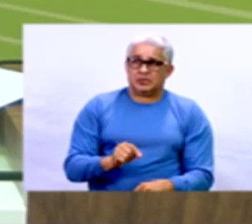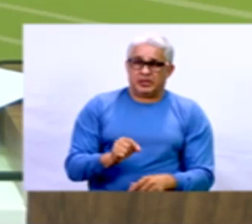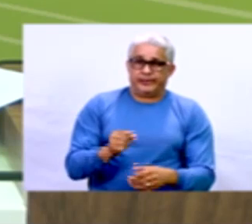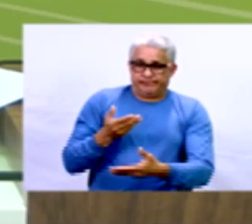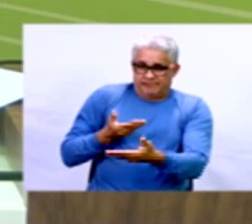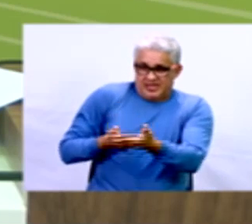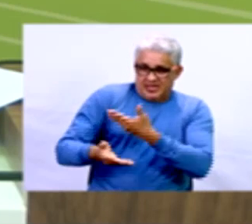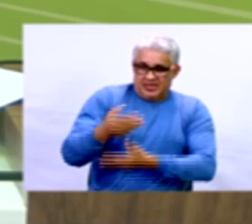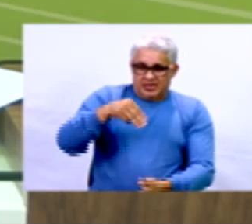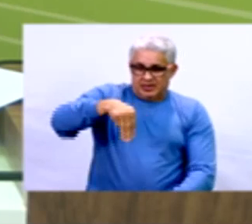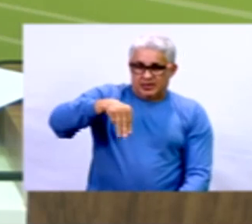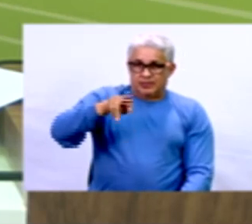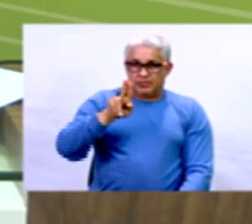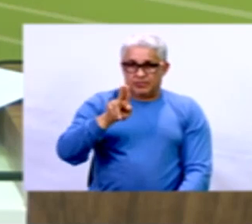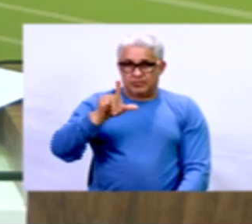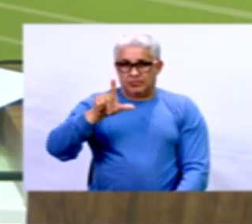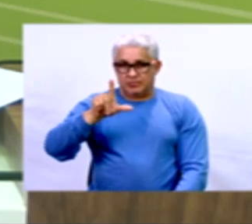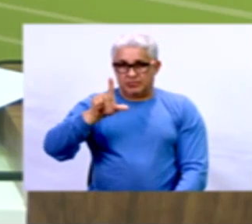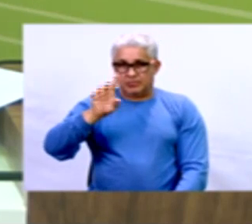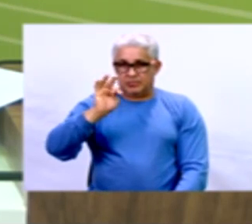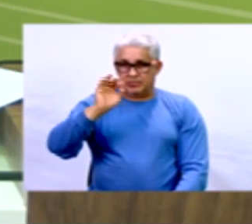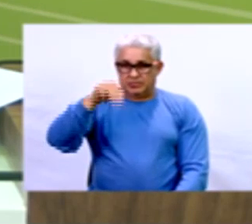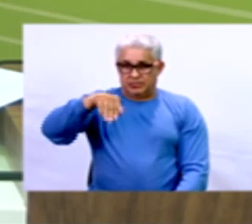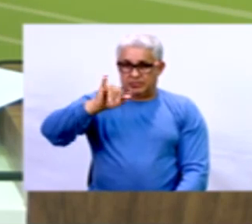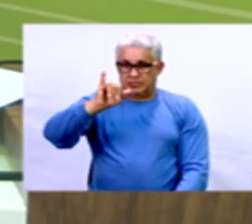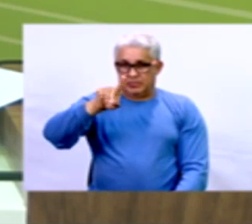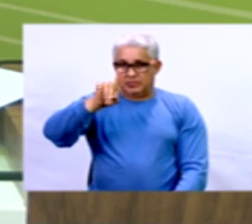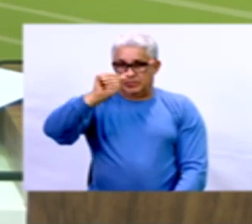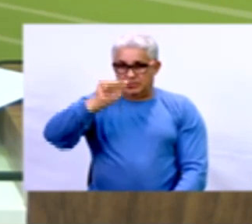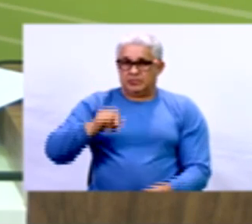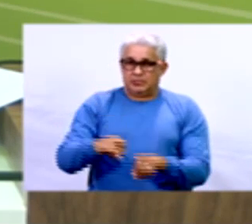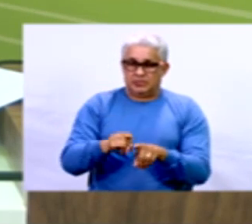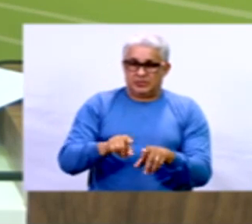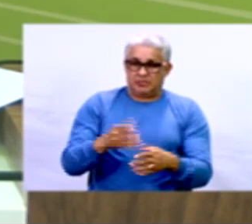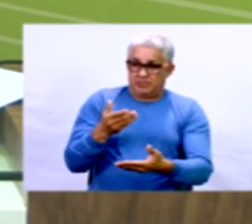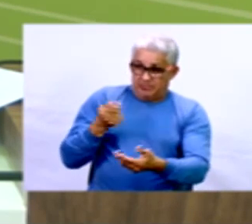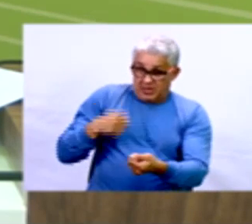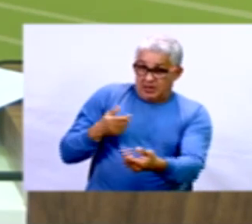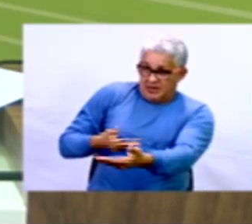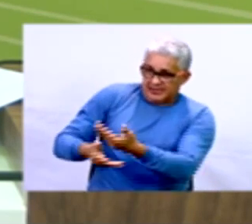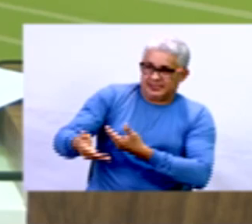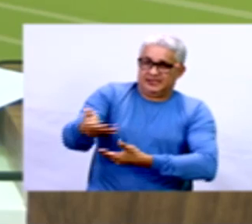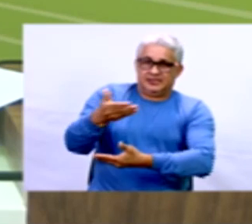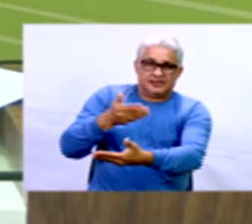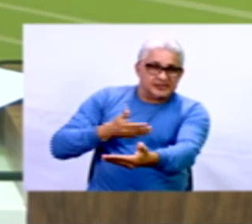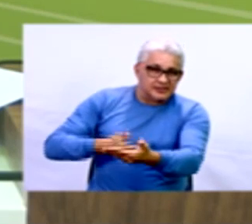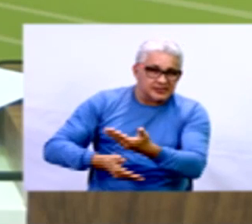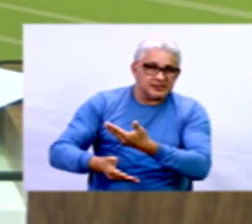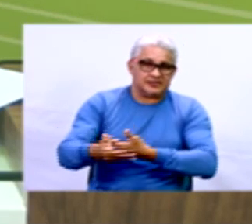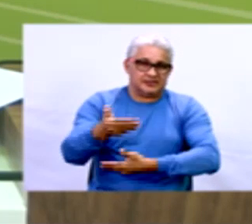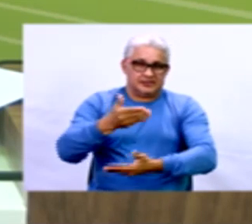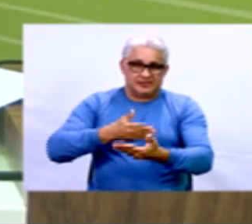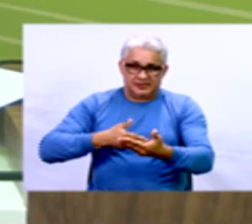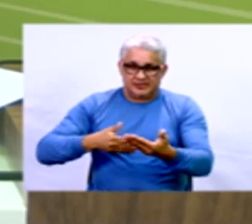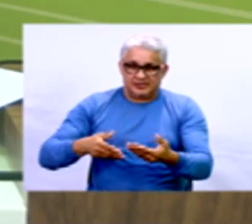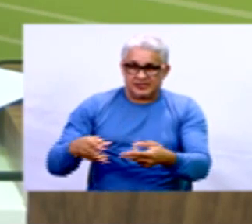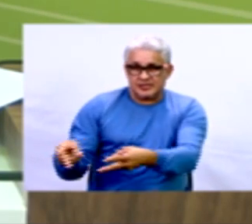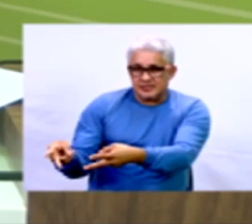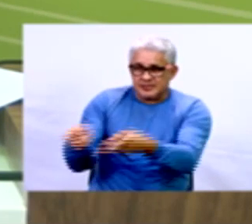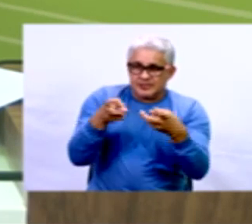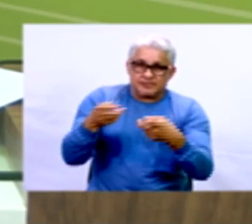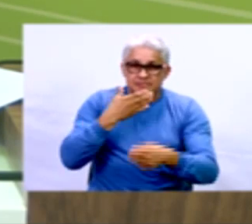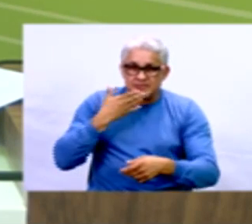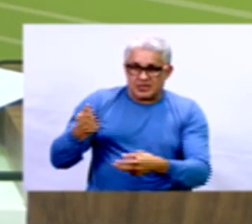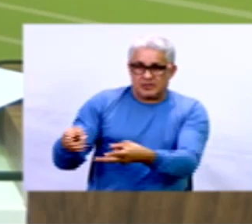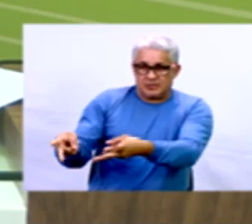interação, né? Então a gente precisa haver uma interação para que se explore os recursos da melhor maneira possível e enfim.